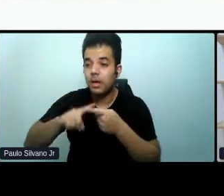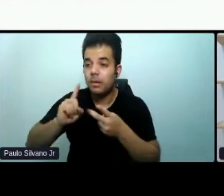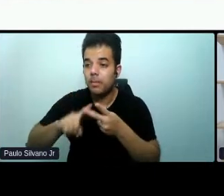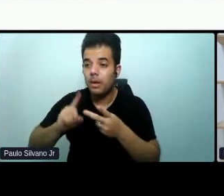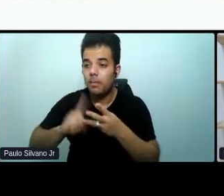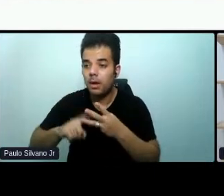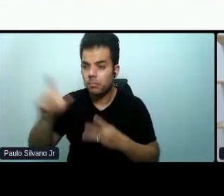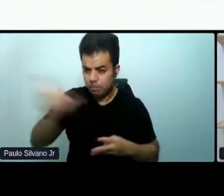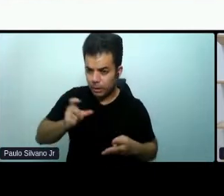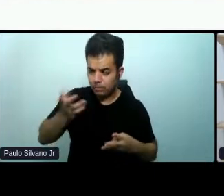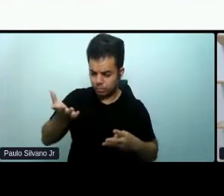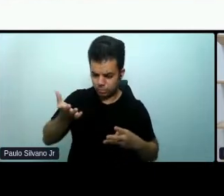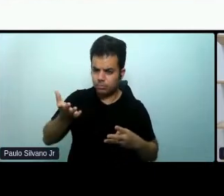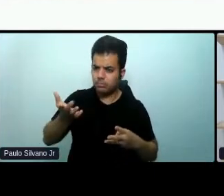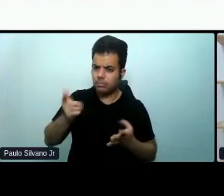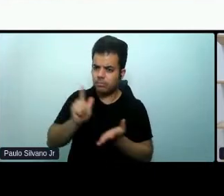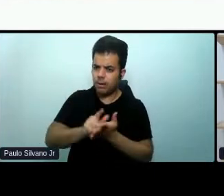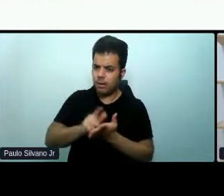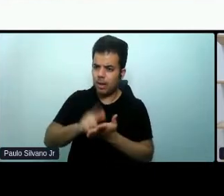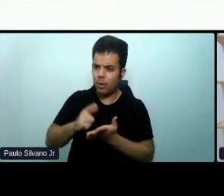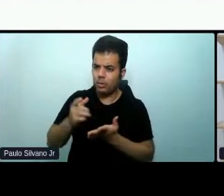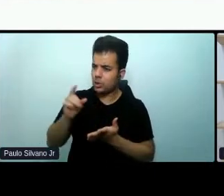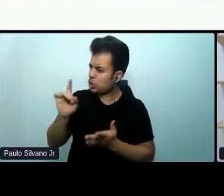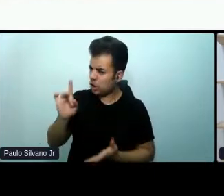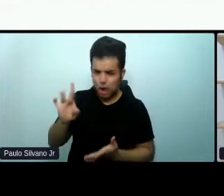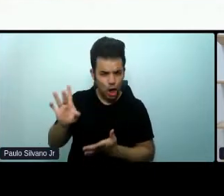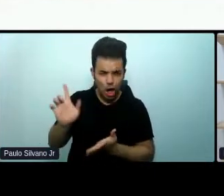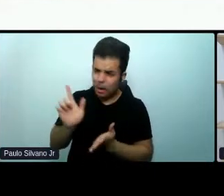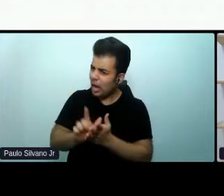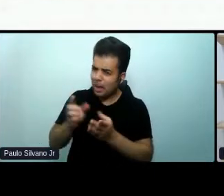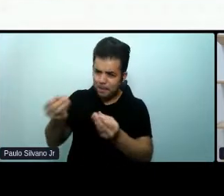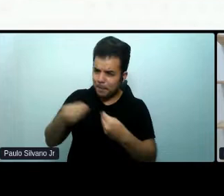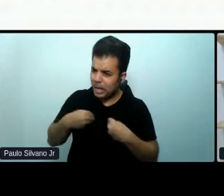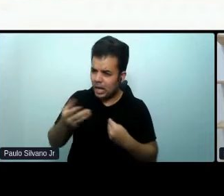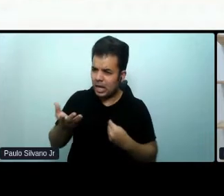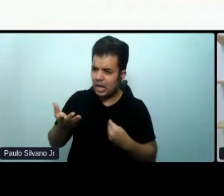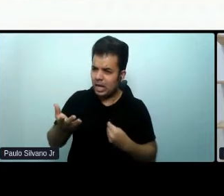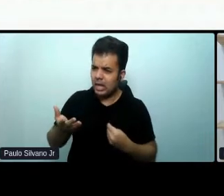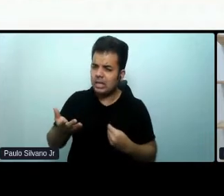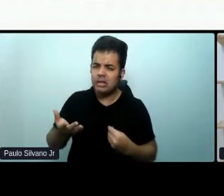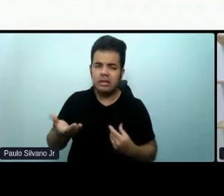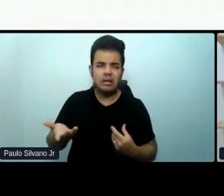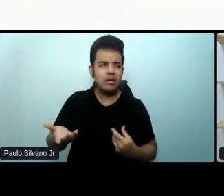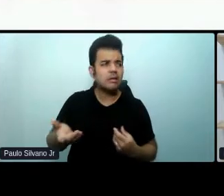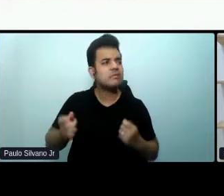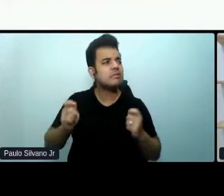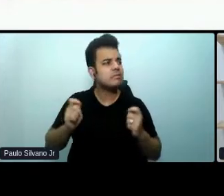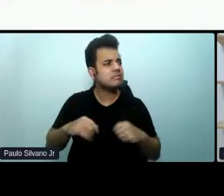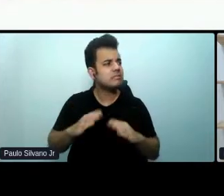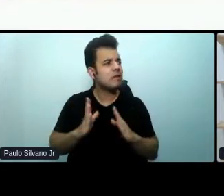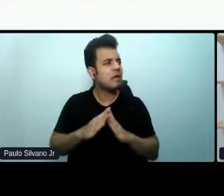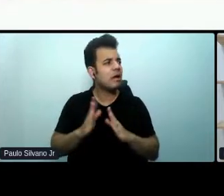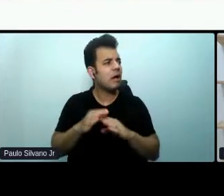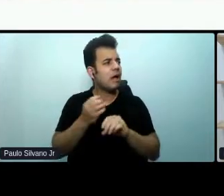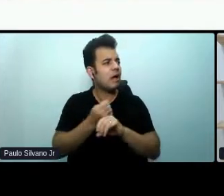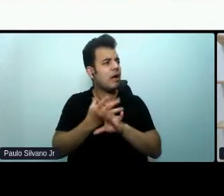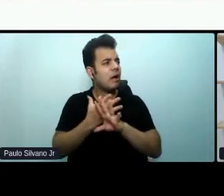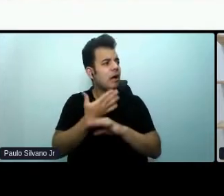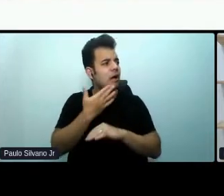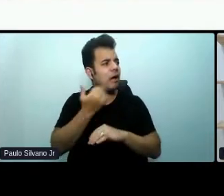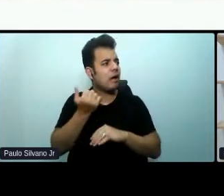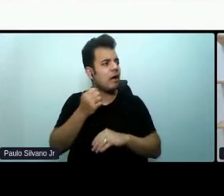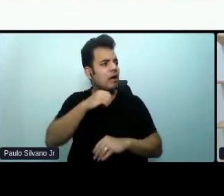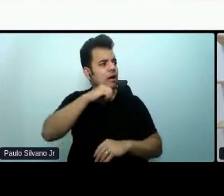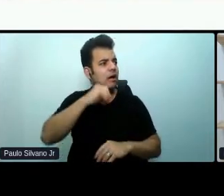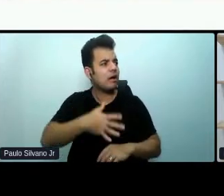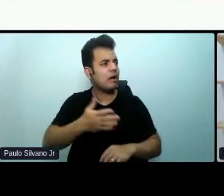médico te dá uma receita. Você foi lá para isso. Isso poderia ser feito numa consulta, né,